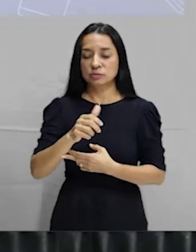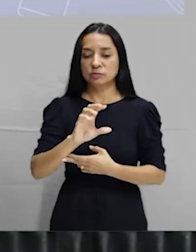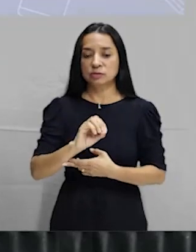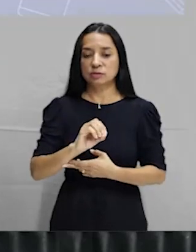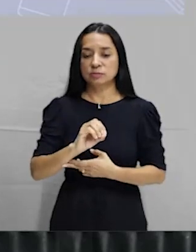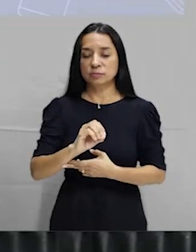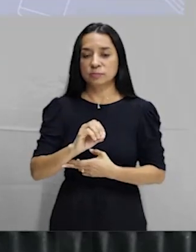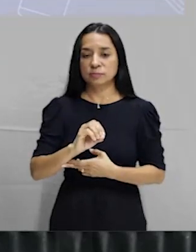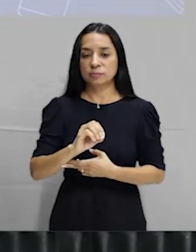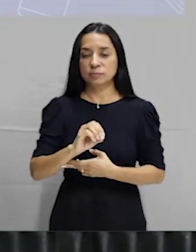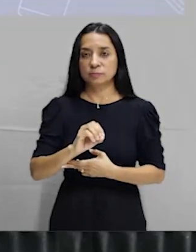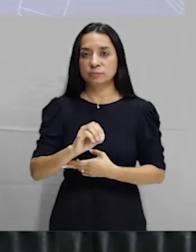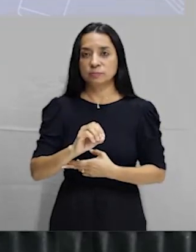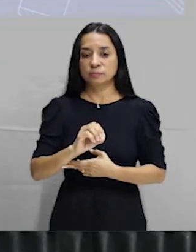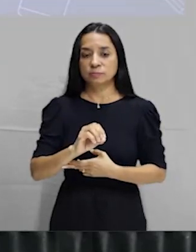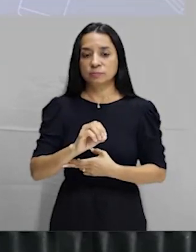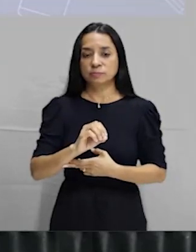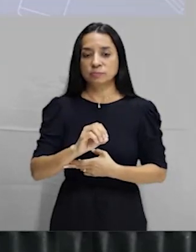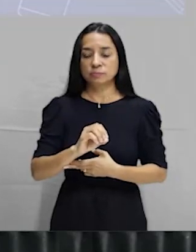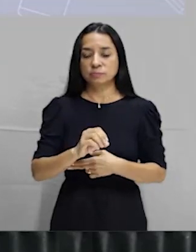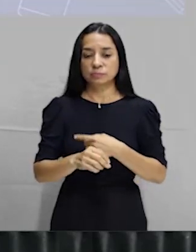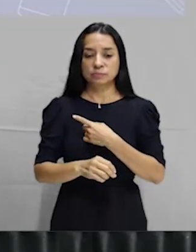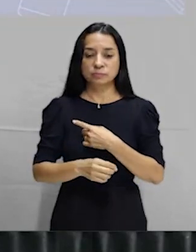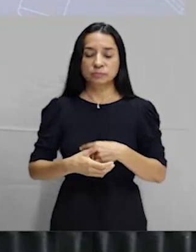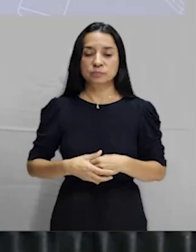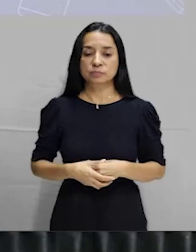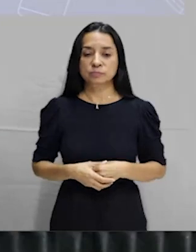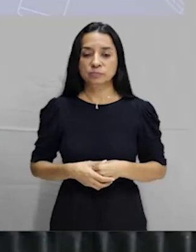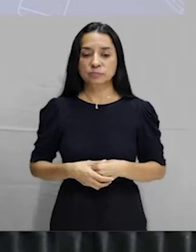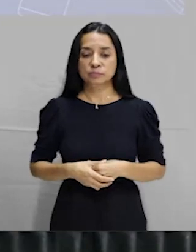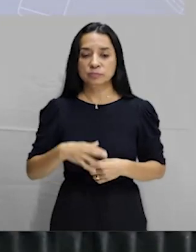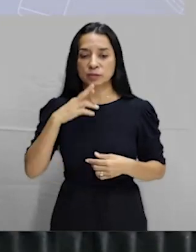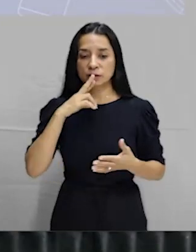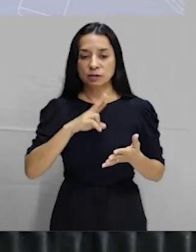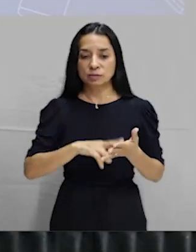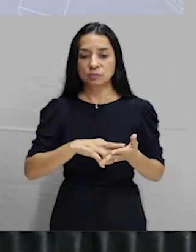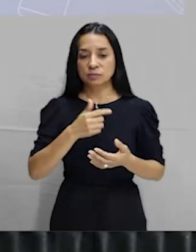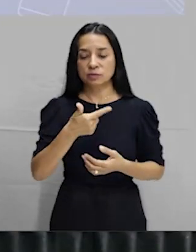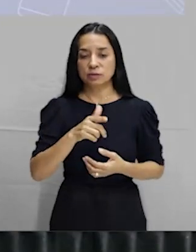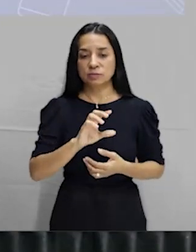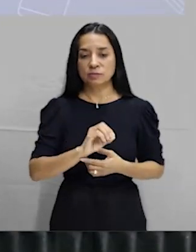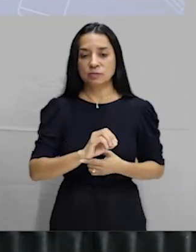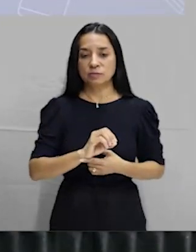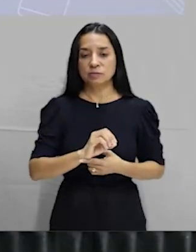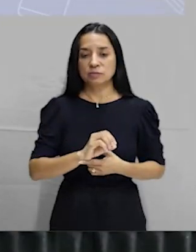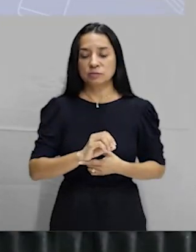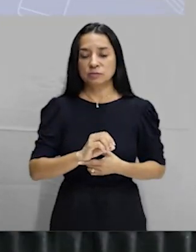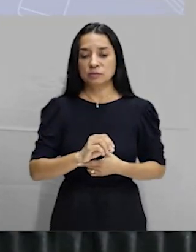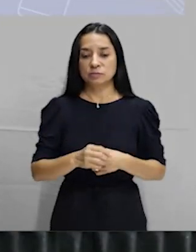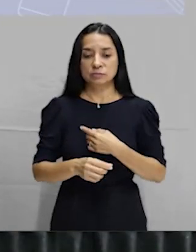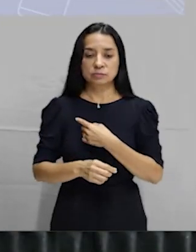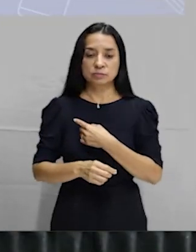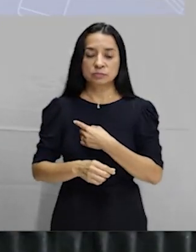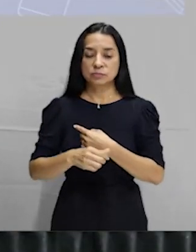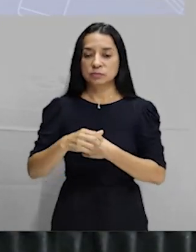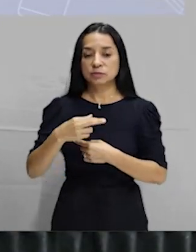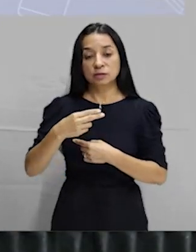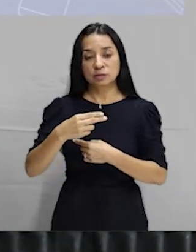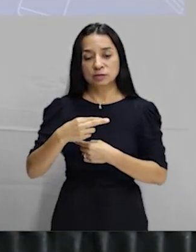10. Ó, tá aqui, ó, 50 menos 5 menos 15 menos 10. Resposta, 20. Mesmo raciocínio para o Y, ele disse que